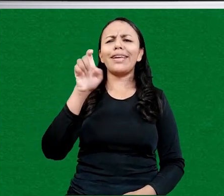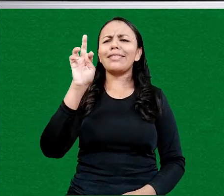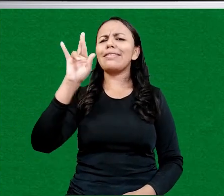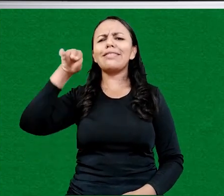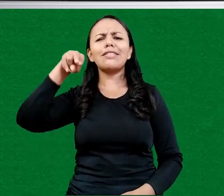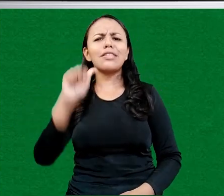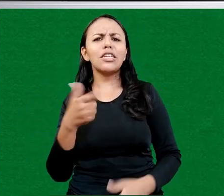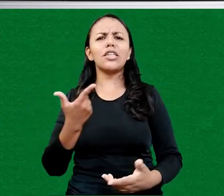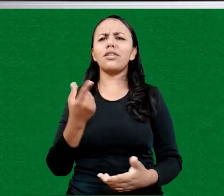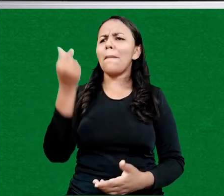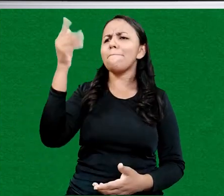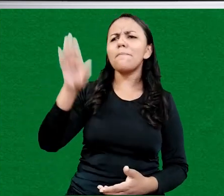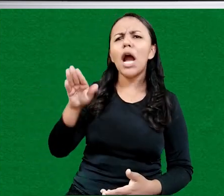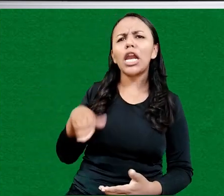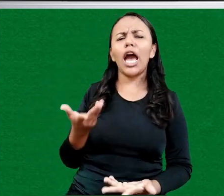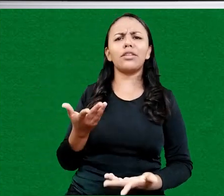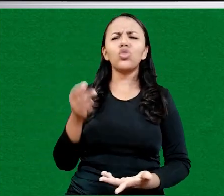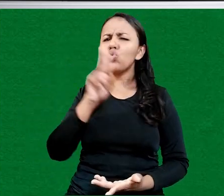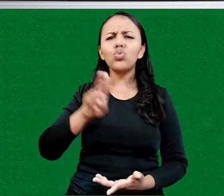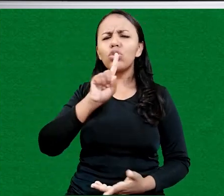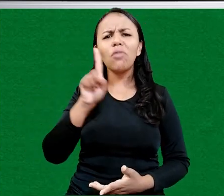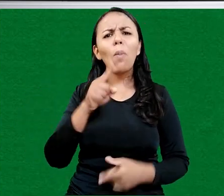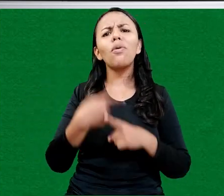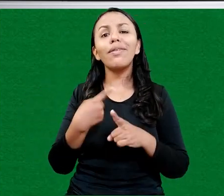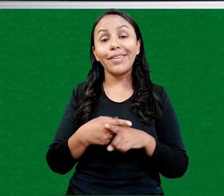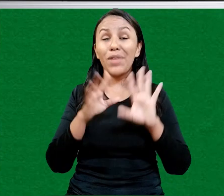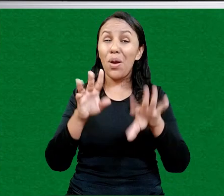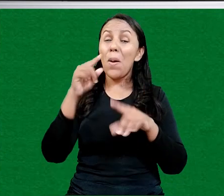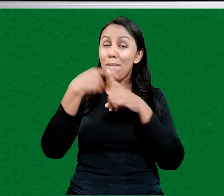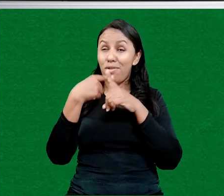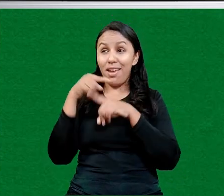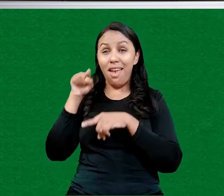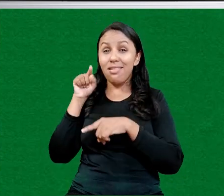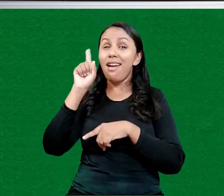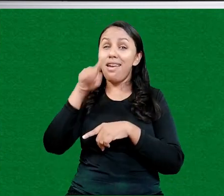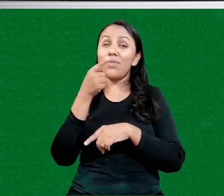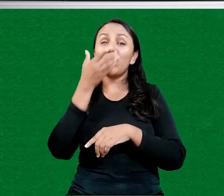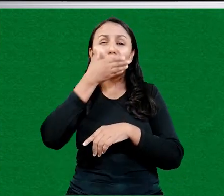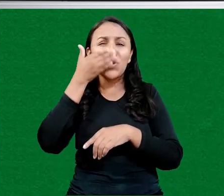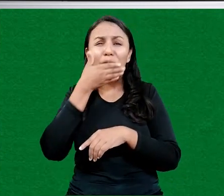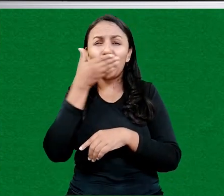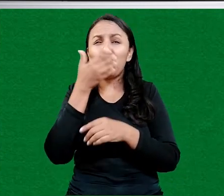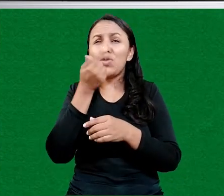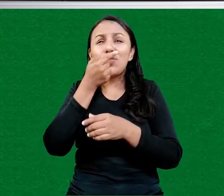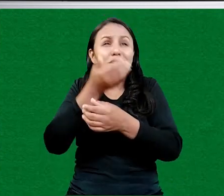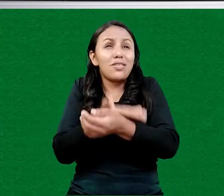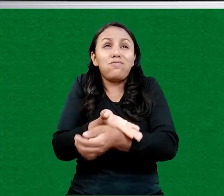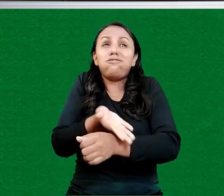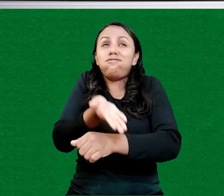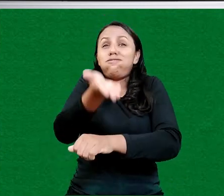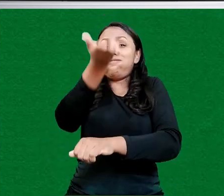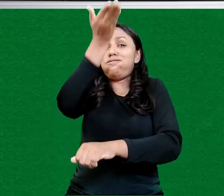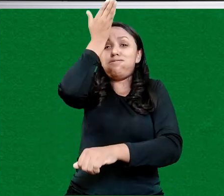bem barata, bem acessível? Porque a maltodestrina é um açúcar de alto índice glicêmico e ele vai dar um pico glicêmico